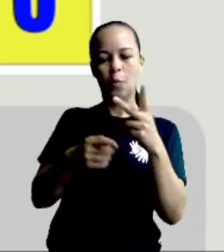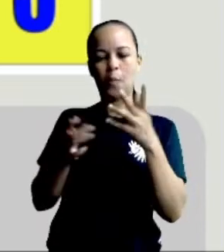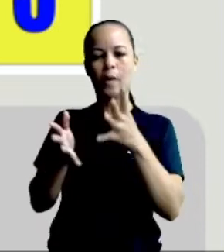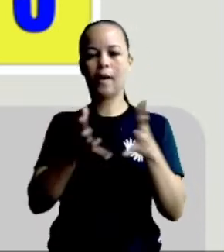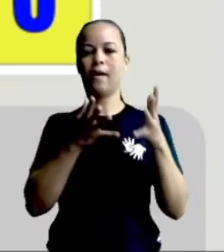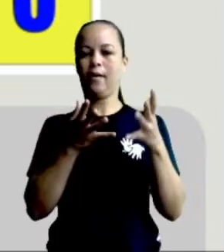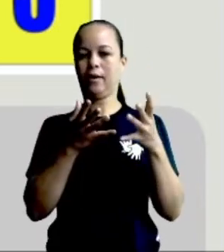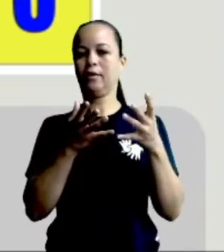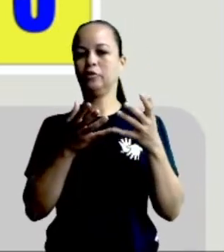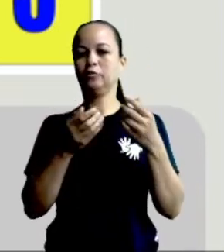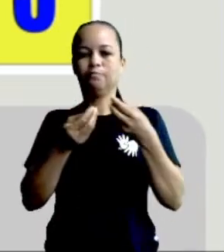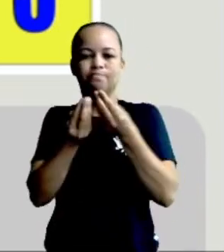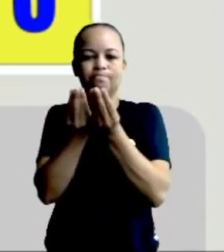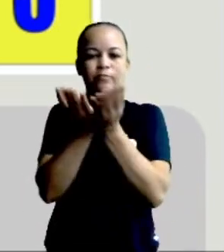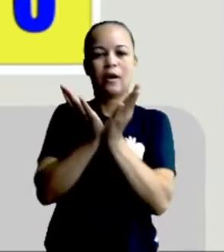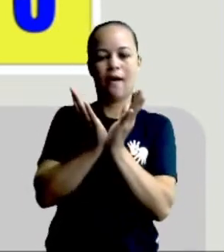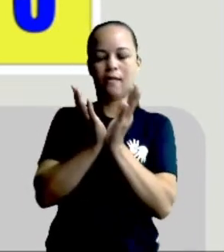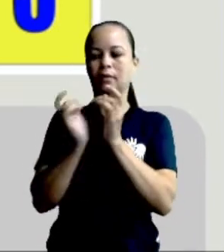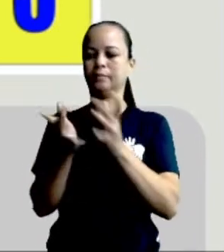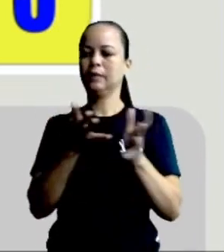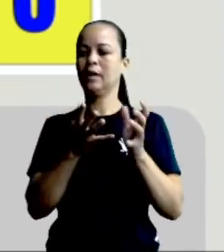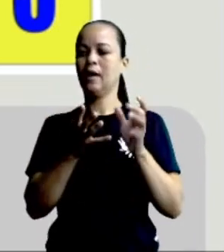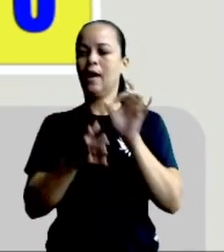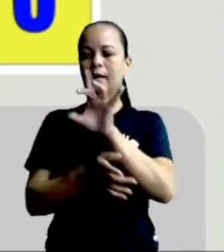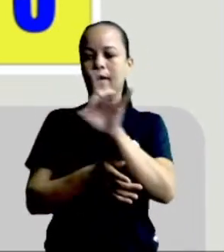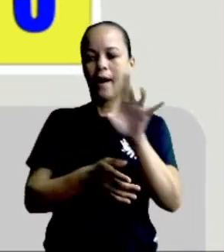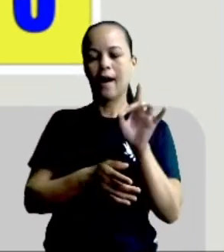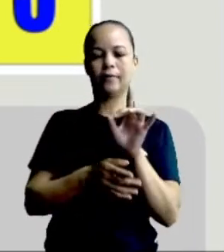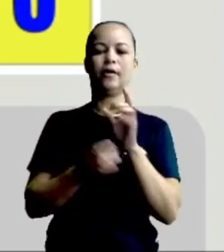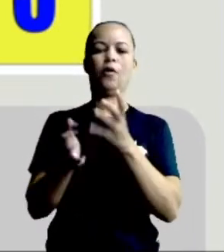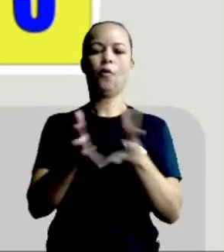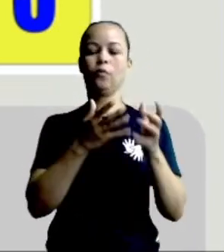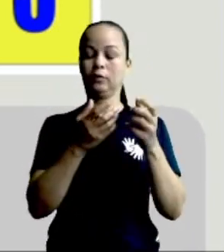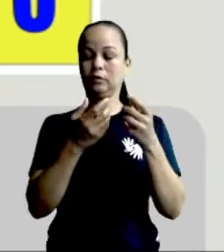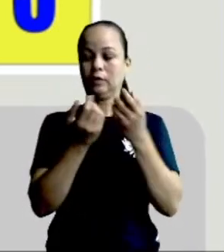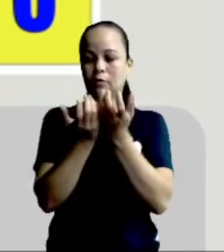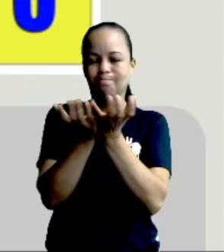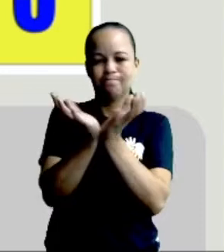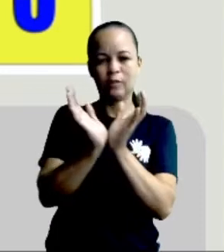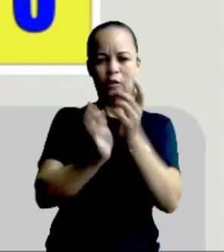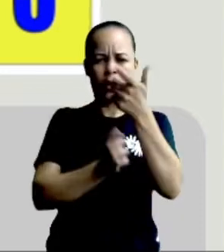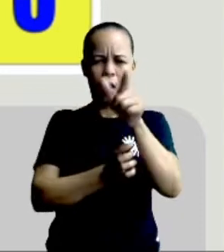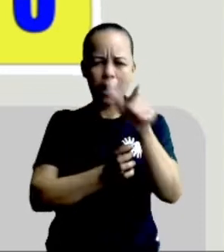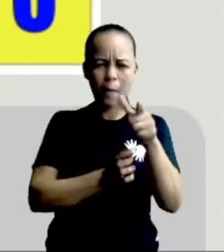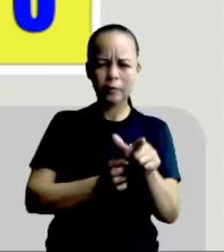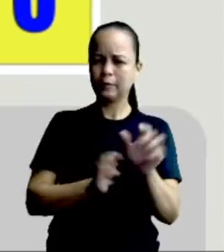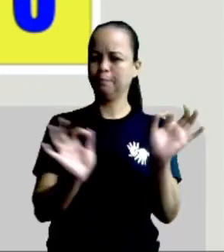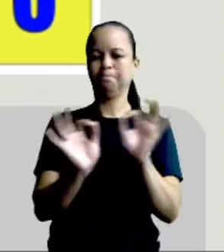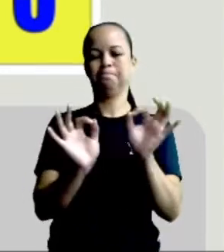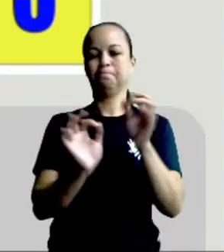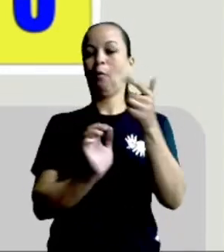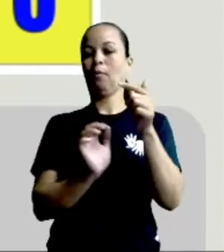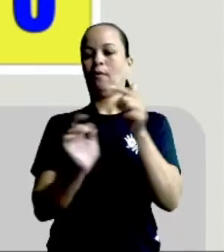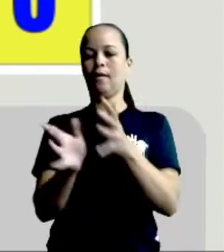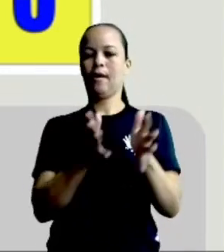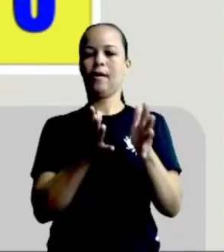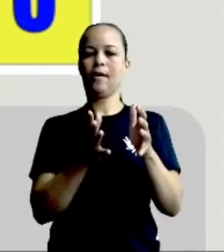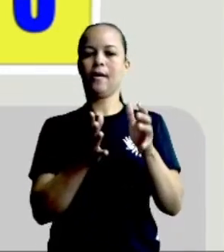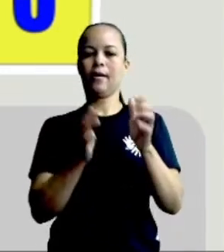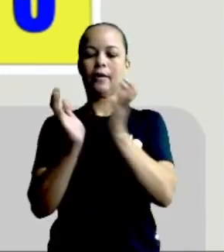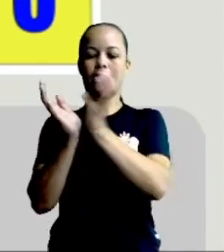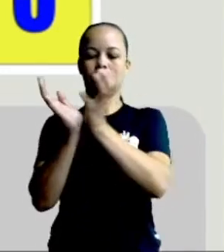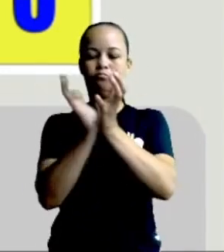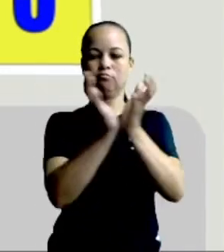de 3 algarismos, sem repetição de cartas em cada composição. Cada equipe